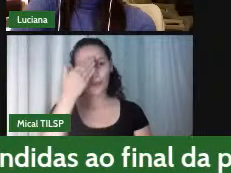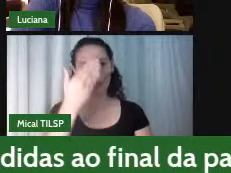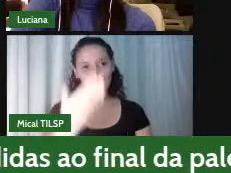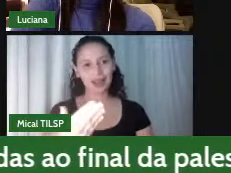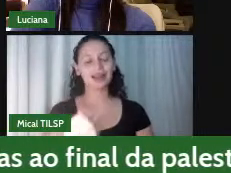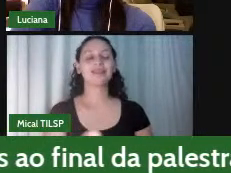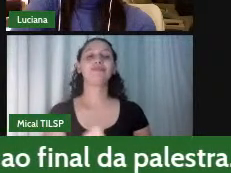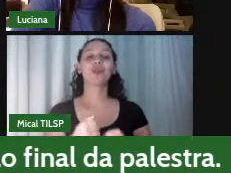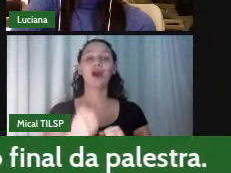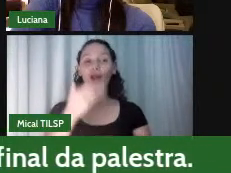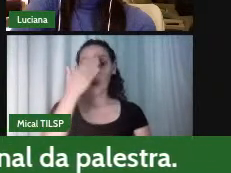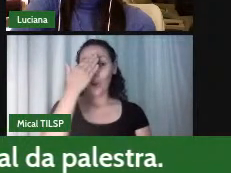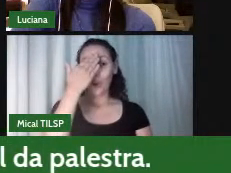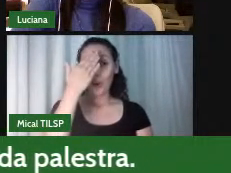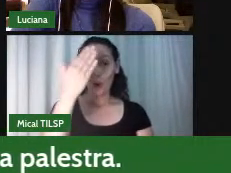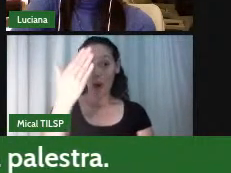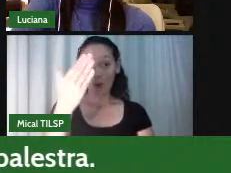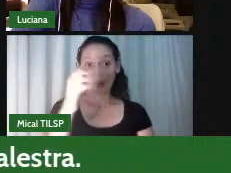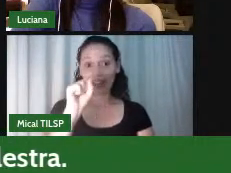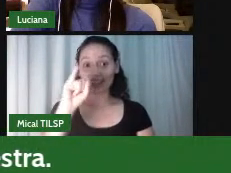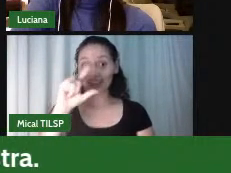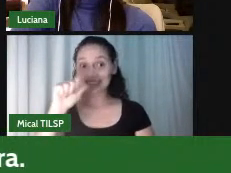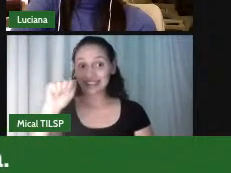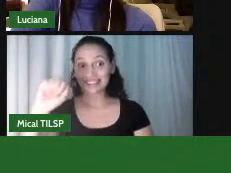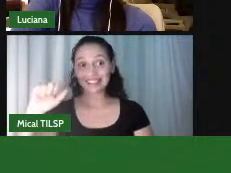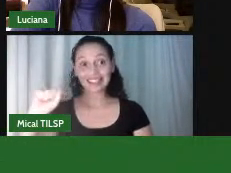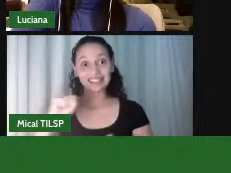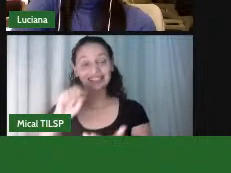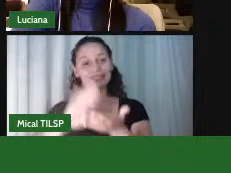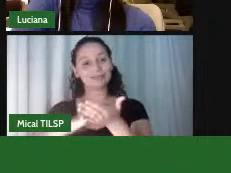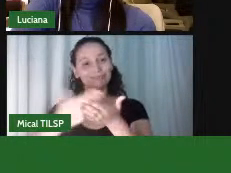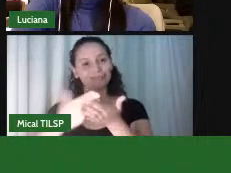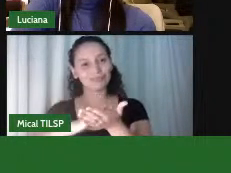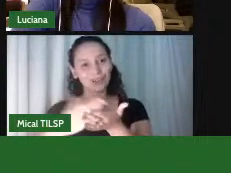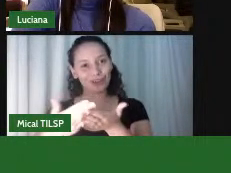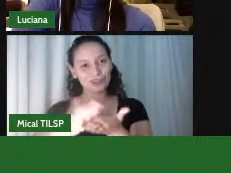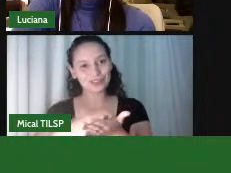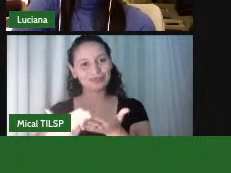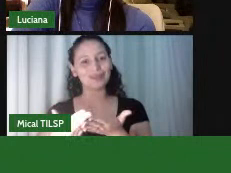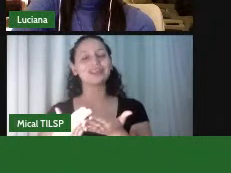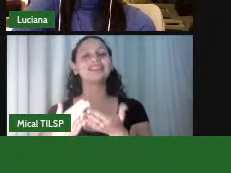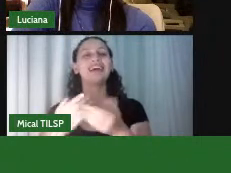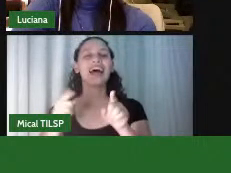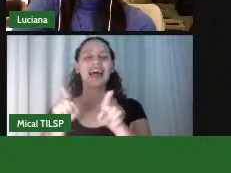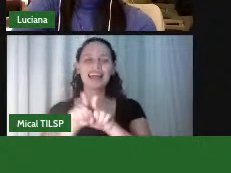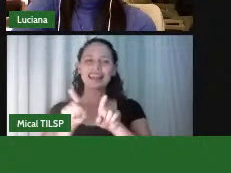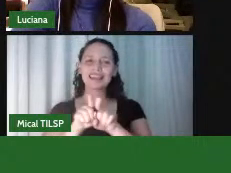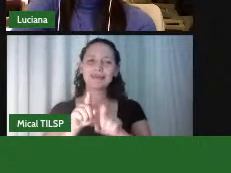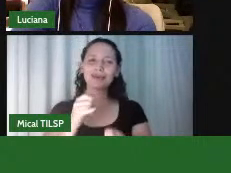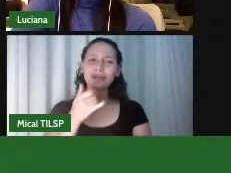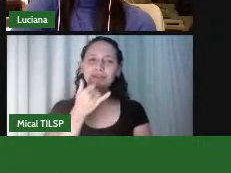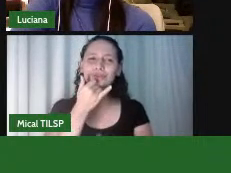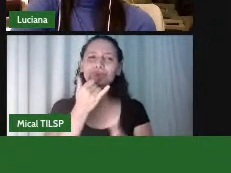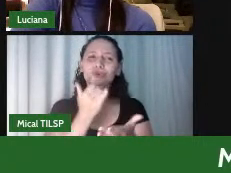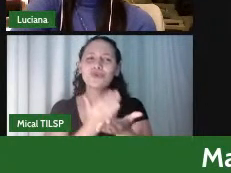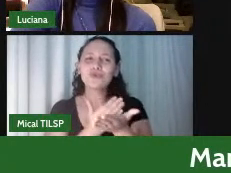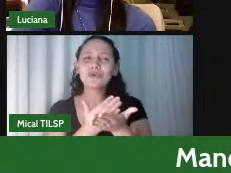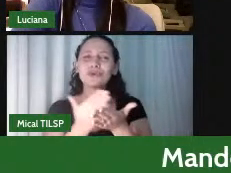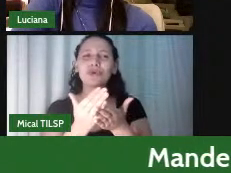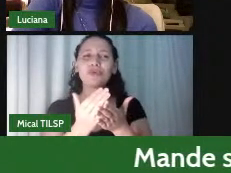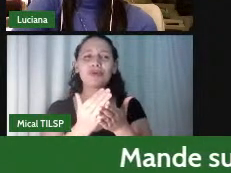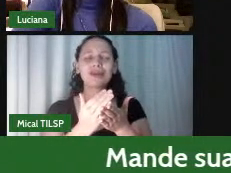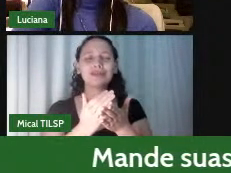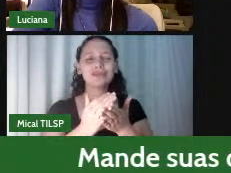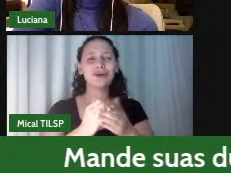de interpretação para Libras. E peço desculpas aí dos problemas técnicos iniciais aí do congelamento da